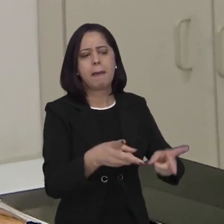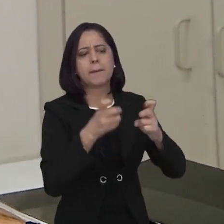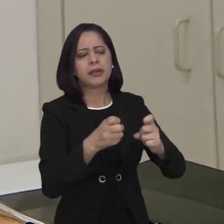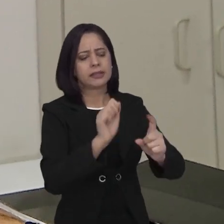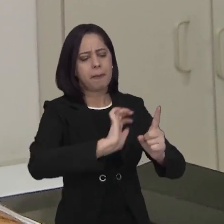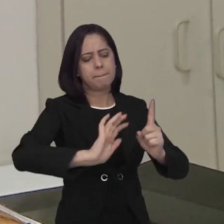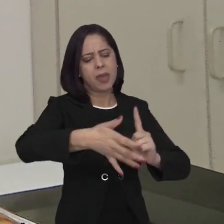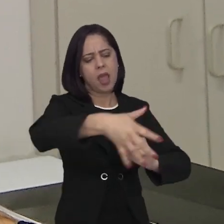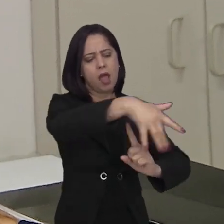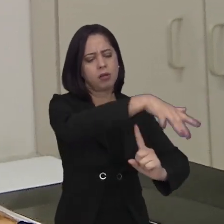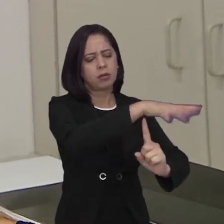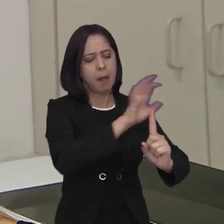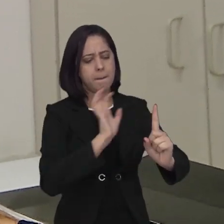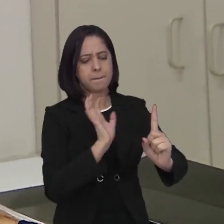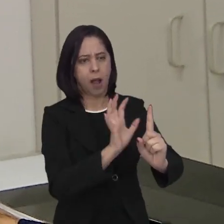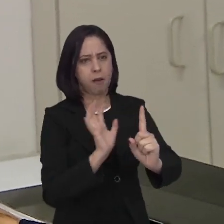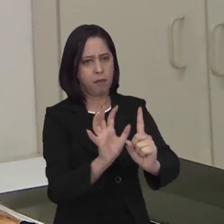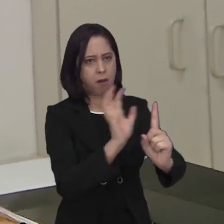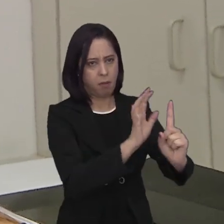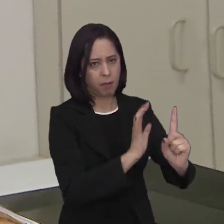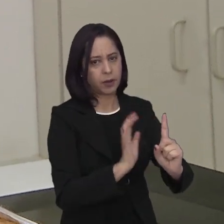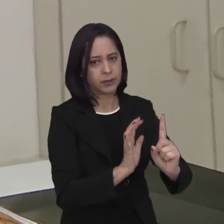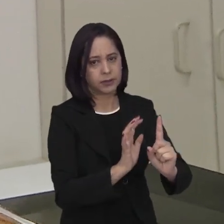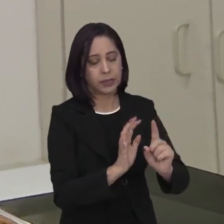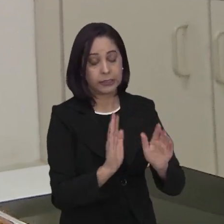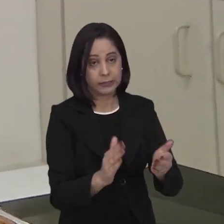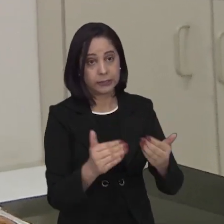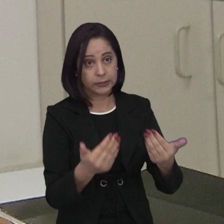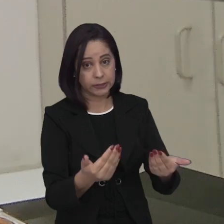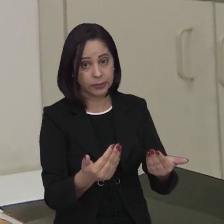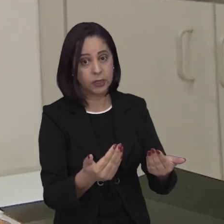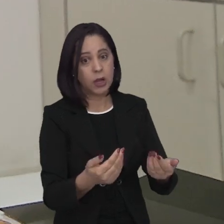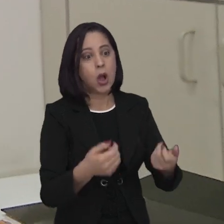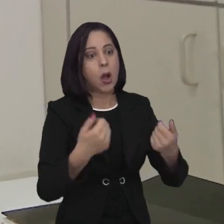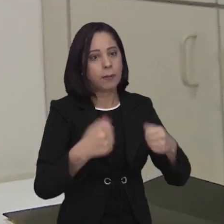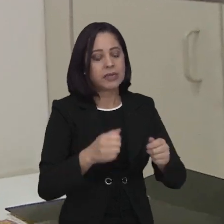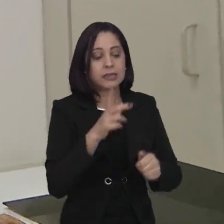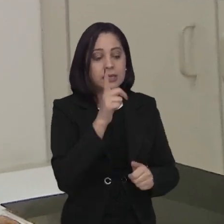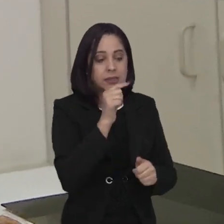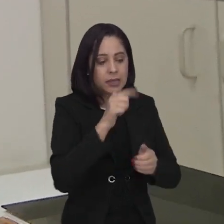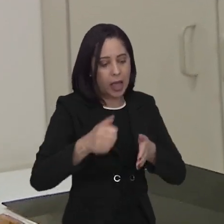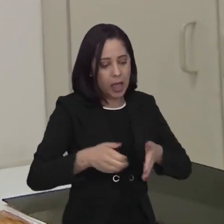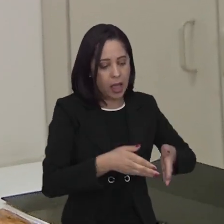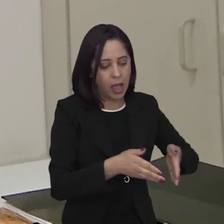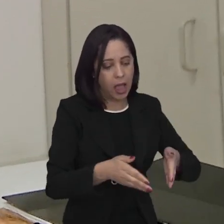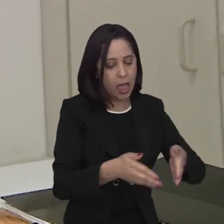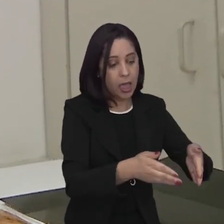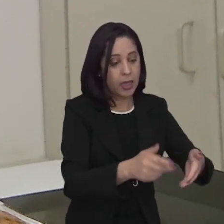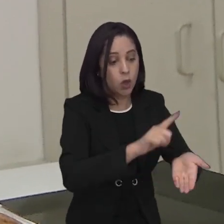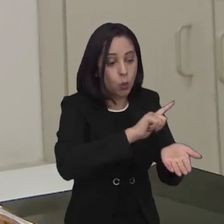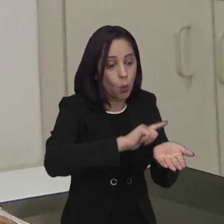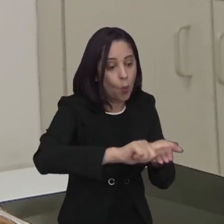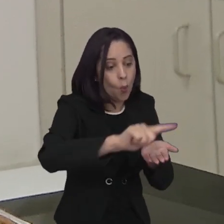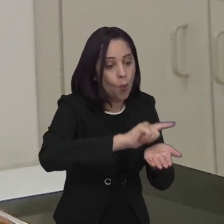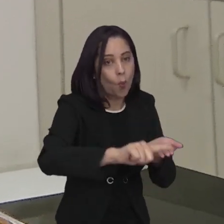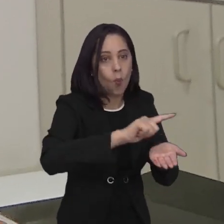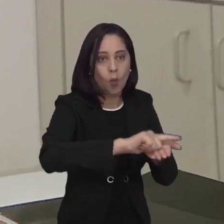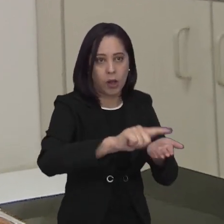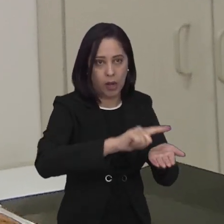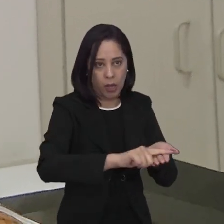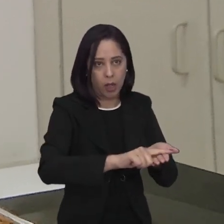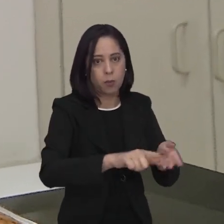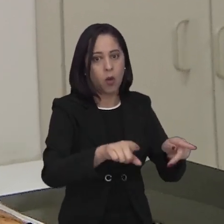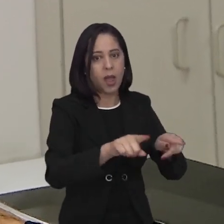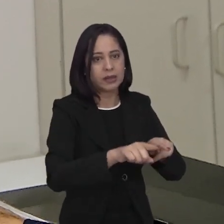impactos ambientais que a cidade vai sofrer. Então, preservar as encostas dos rios, nosso Rio Paraíba aqui,